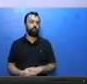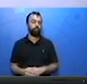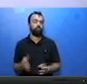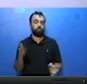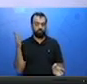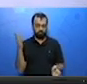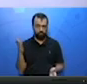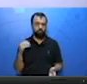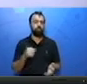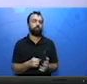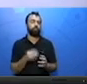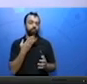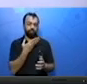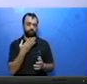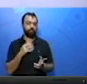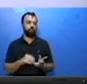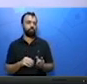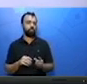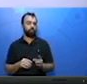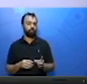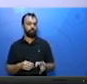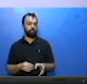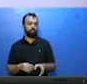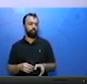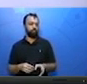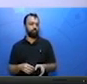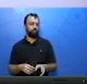Então, basta eu substituir aqui nessa formulinha.